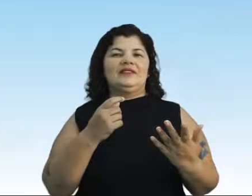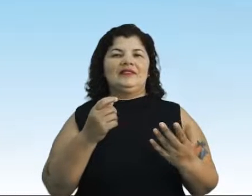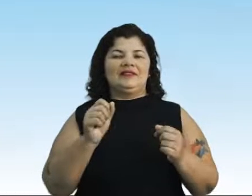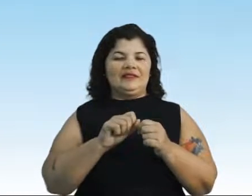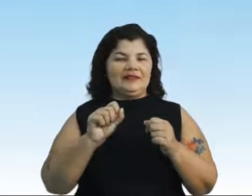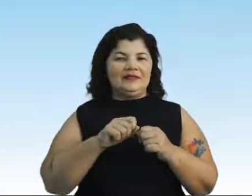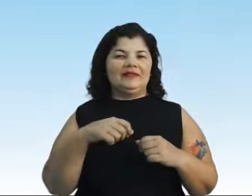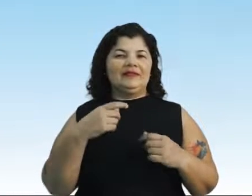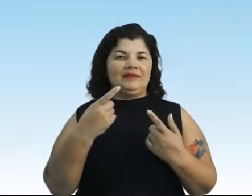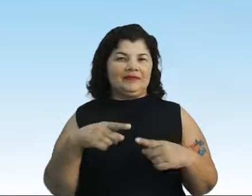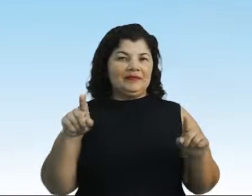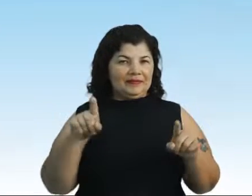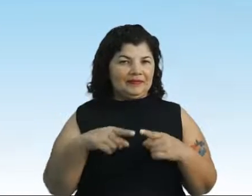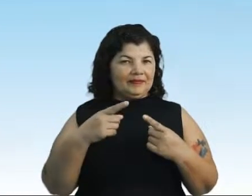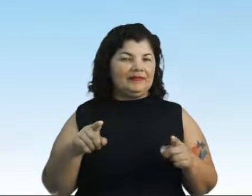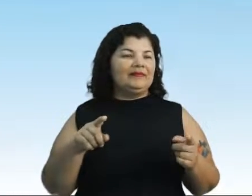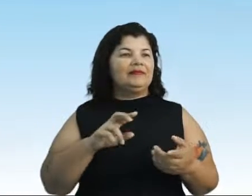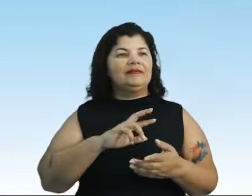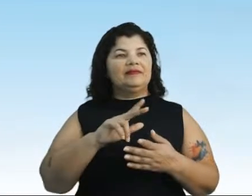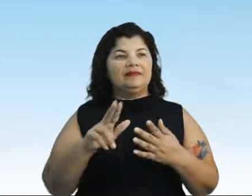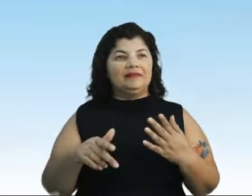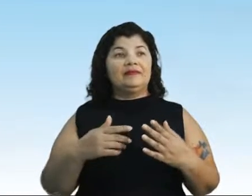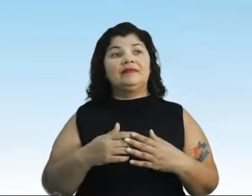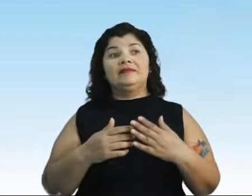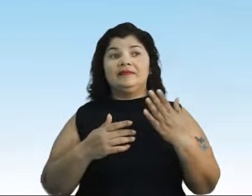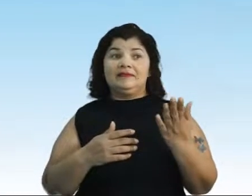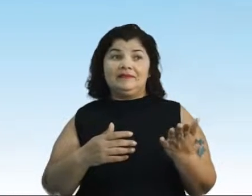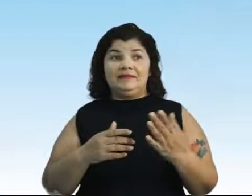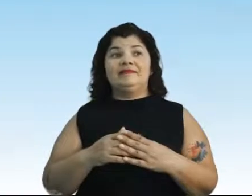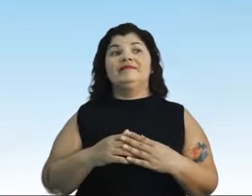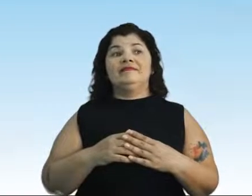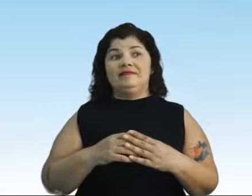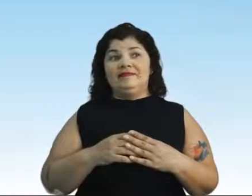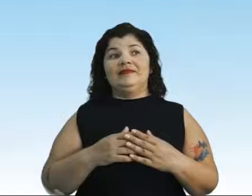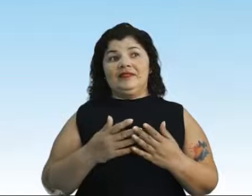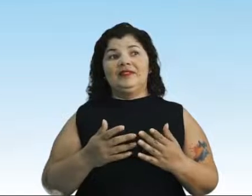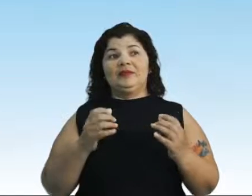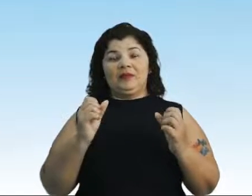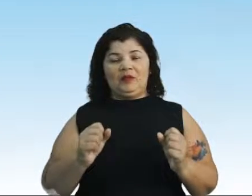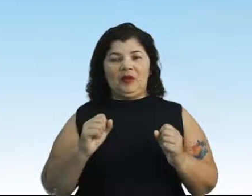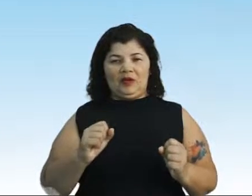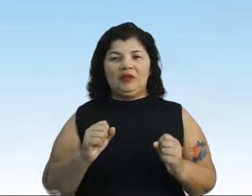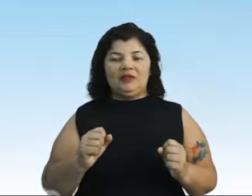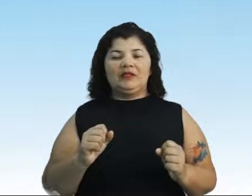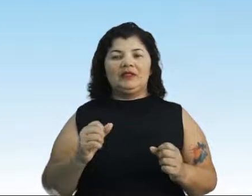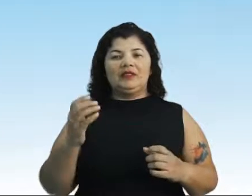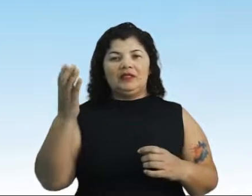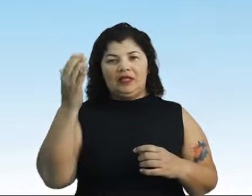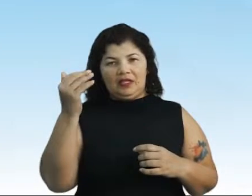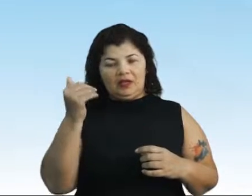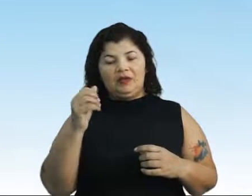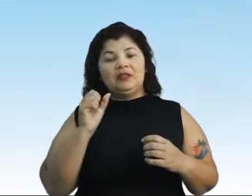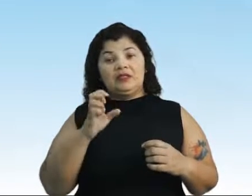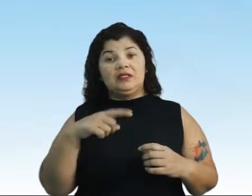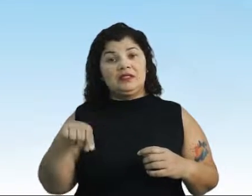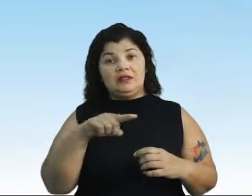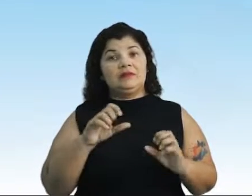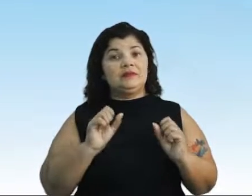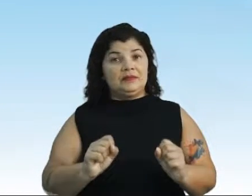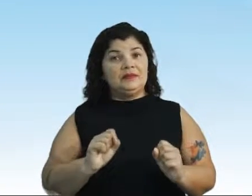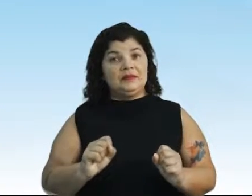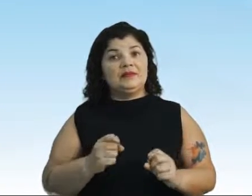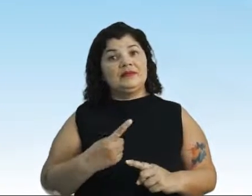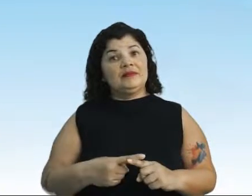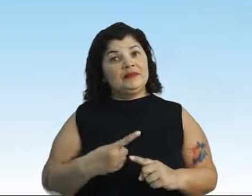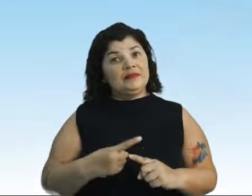frase que David Bowie diz assim, We can be heroes, nós podemos ser heróis. Se nós podemos, é porque